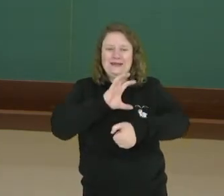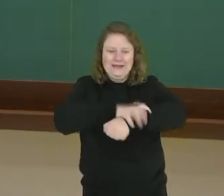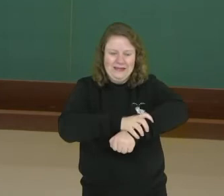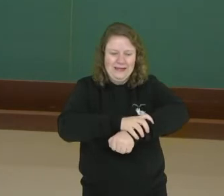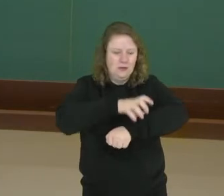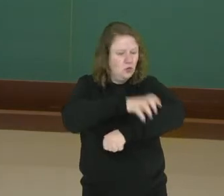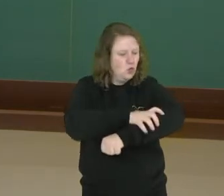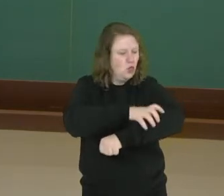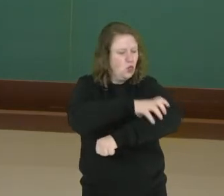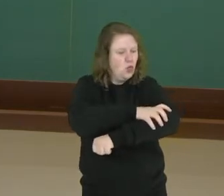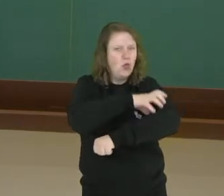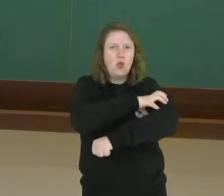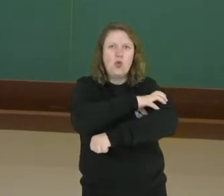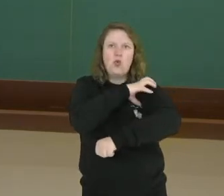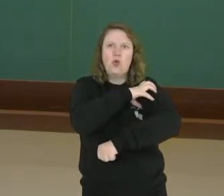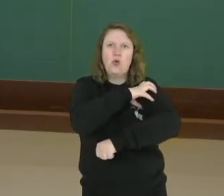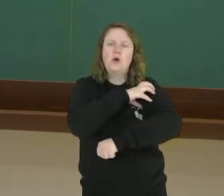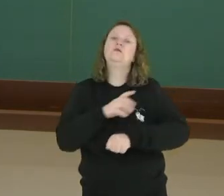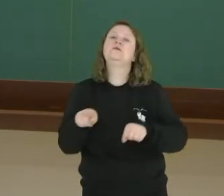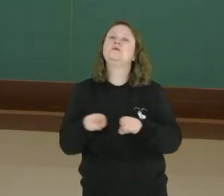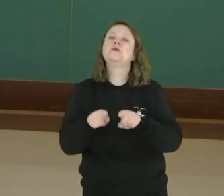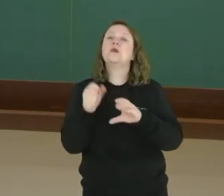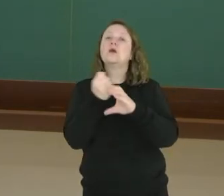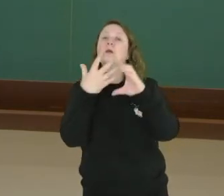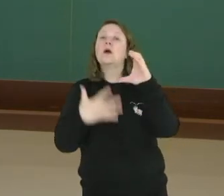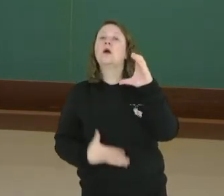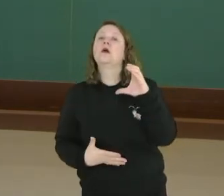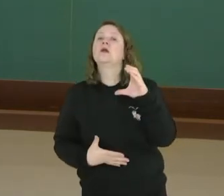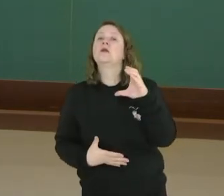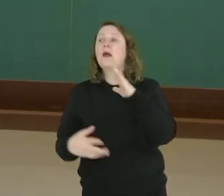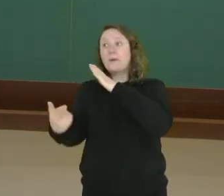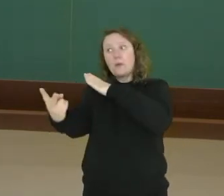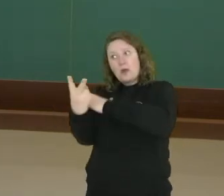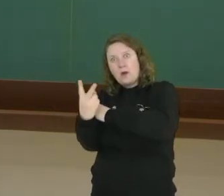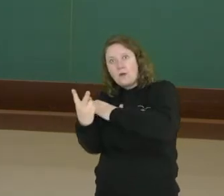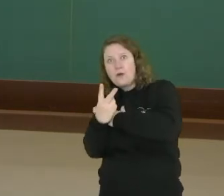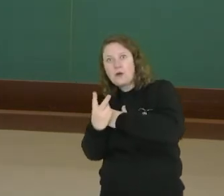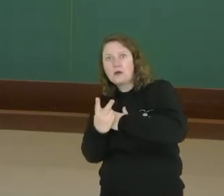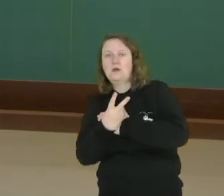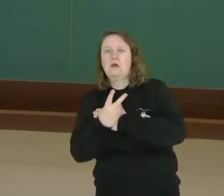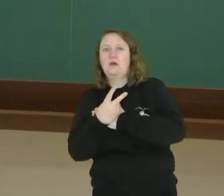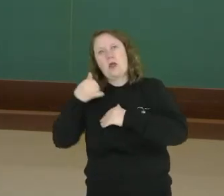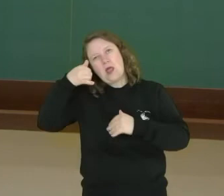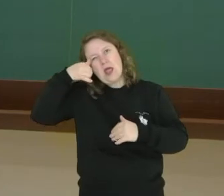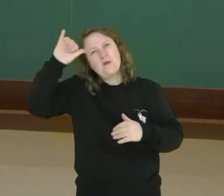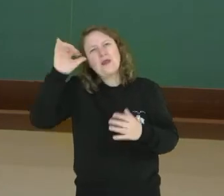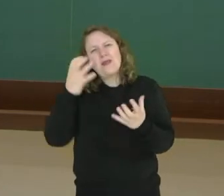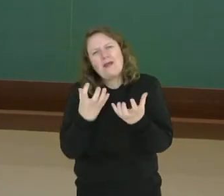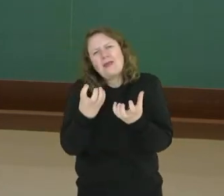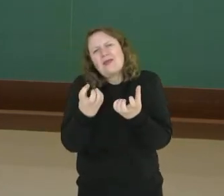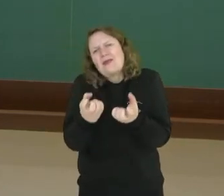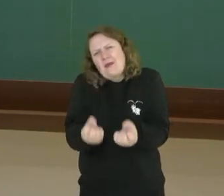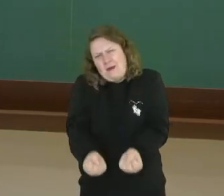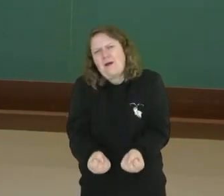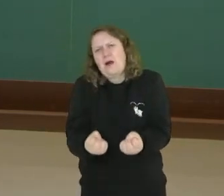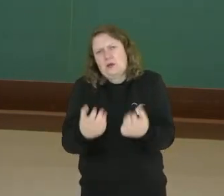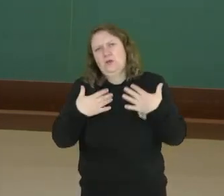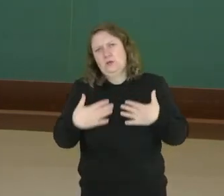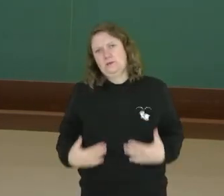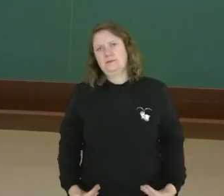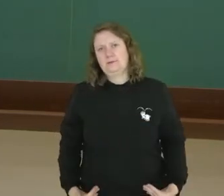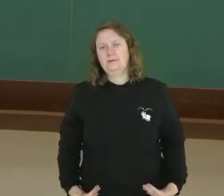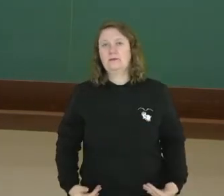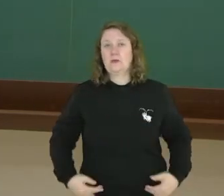Lembrando que essa característica ali, né? É para proteger ele da perda da água, evitando a ressecação do corpo, né? Possui